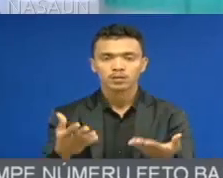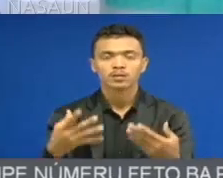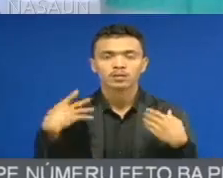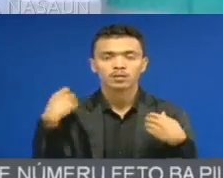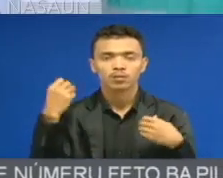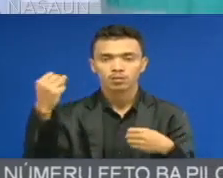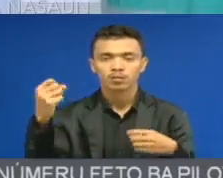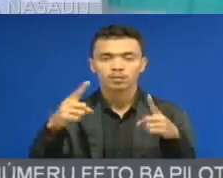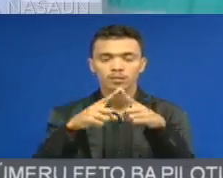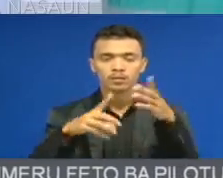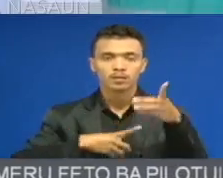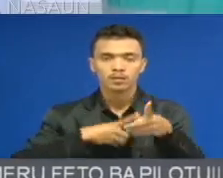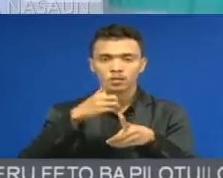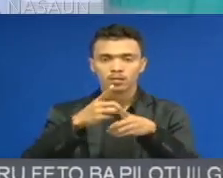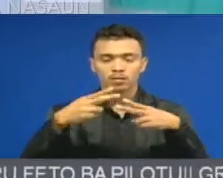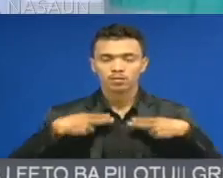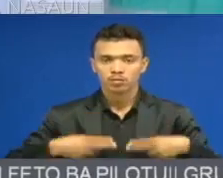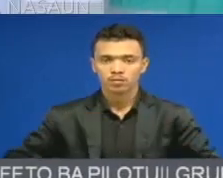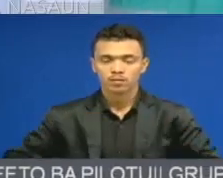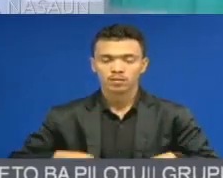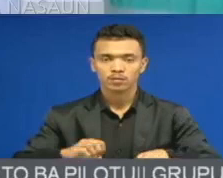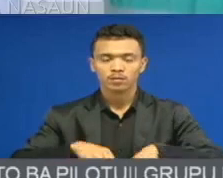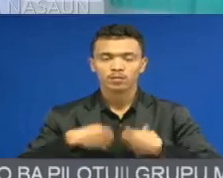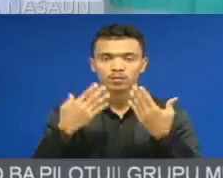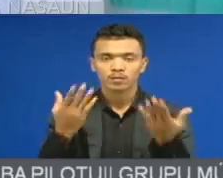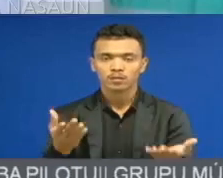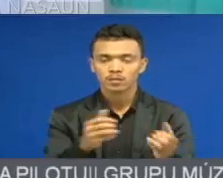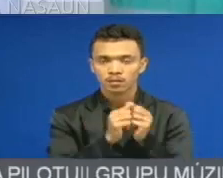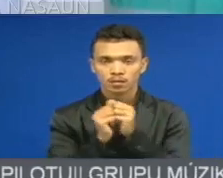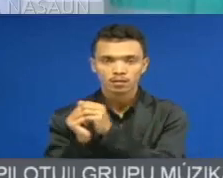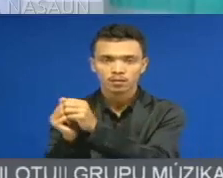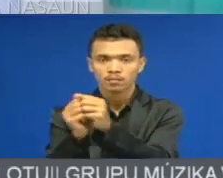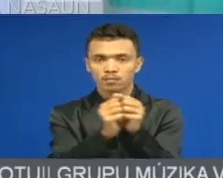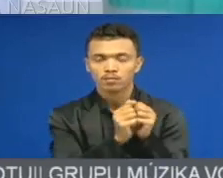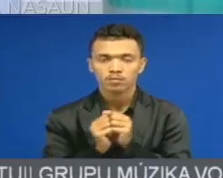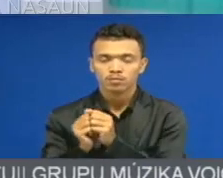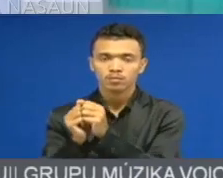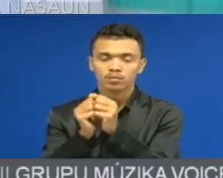direitos humanos e wensa a tu hamoto hari